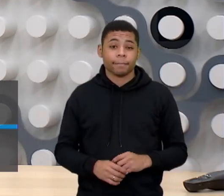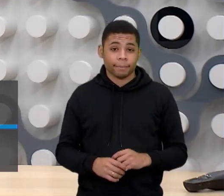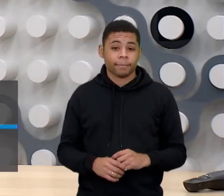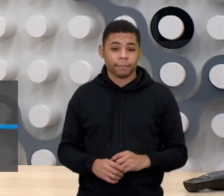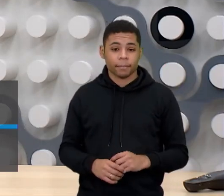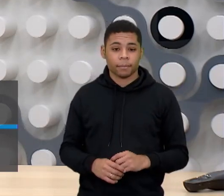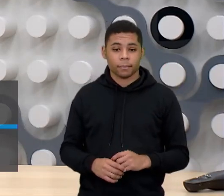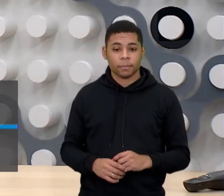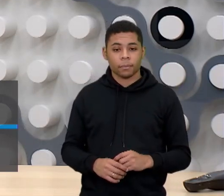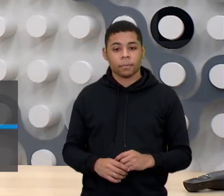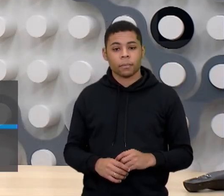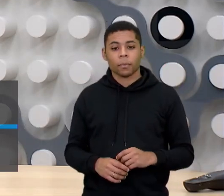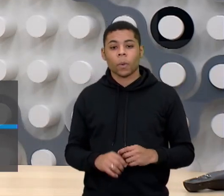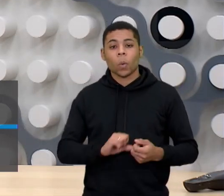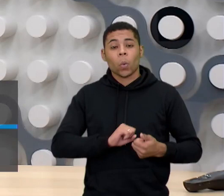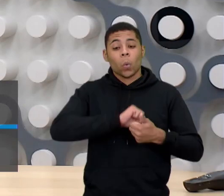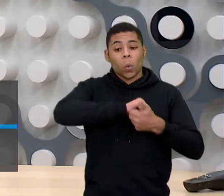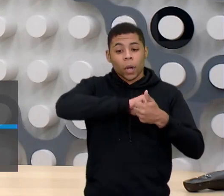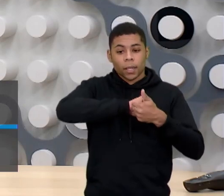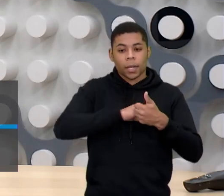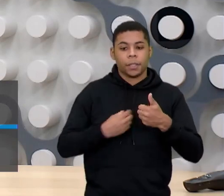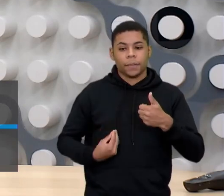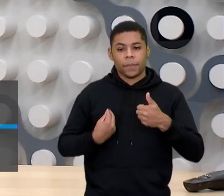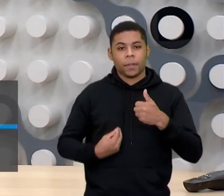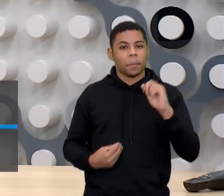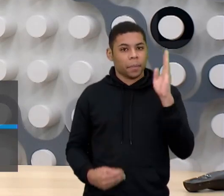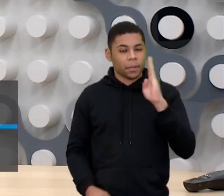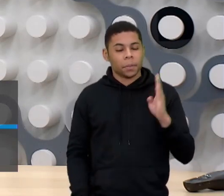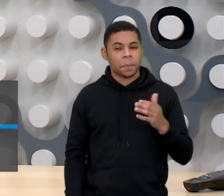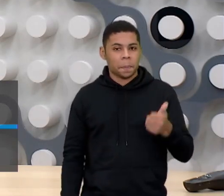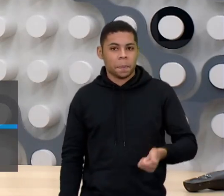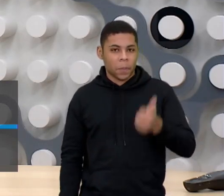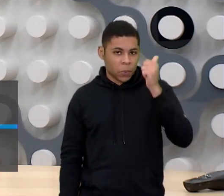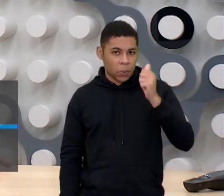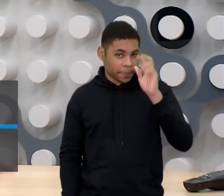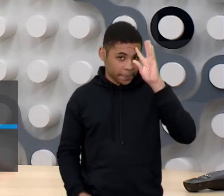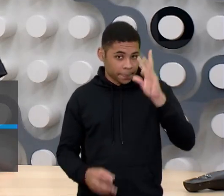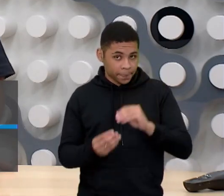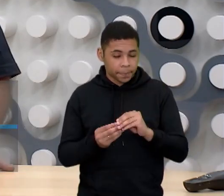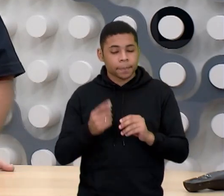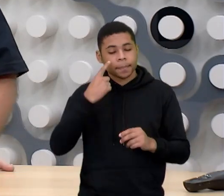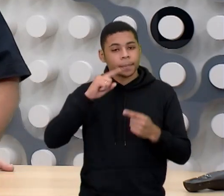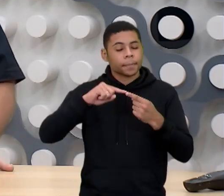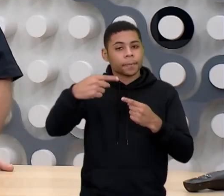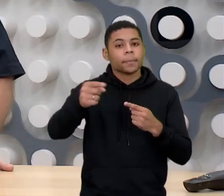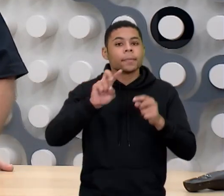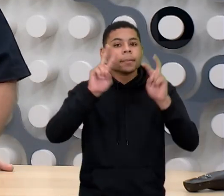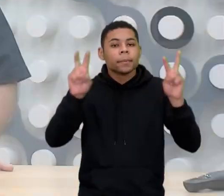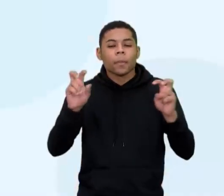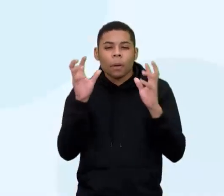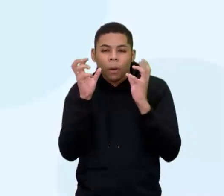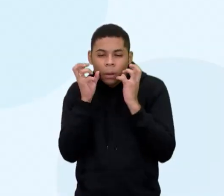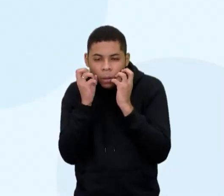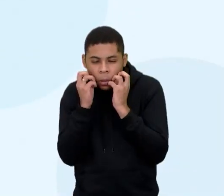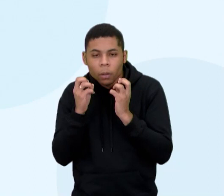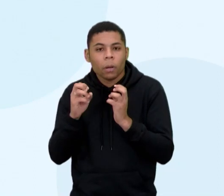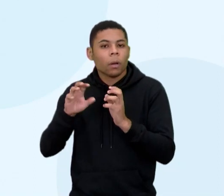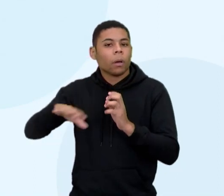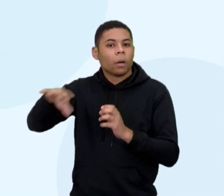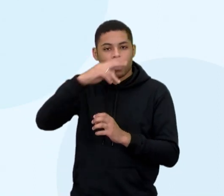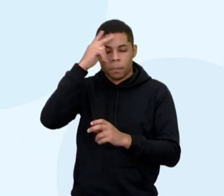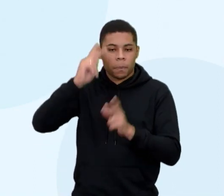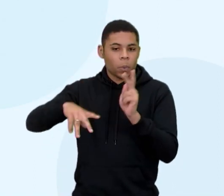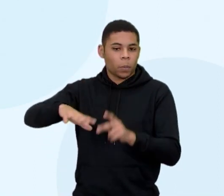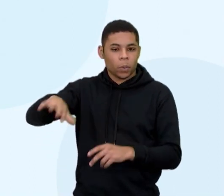melhora, né, no aspecto de qualidade de vida no Brasil. Tá certo? Vamos lá para a próxima, que fala sobre o envelhecimento da população,